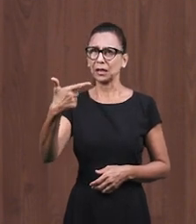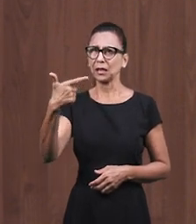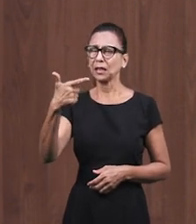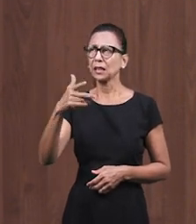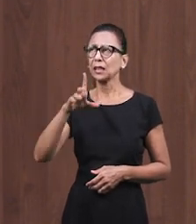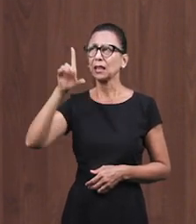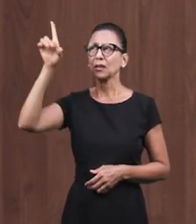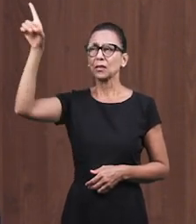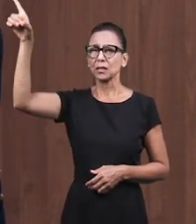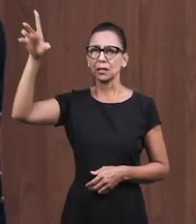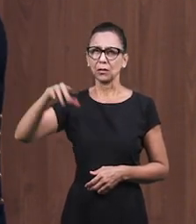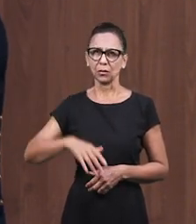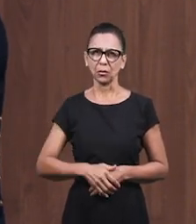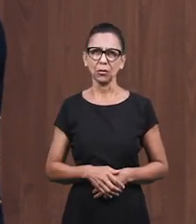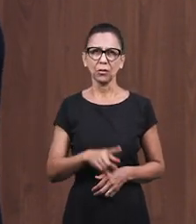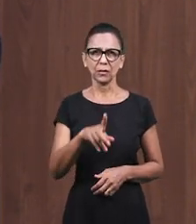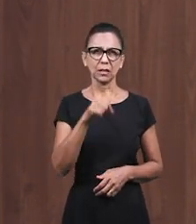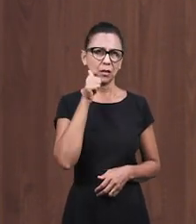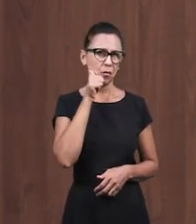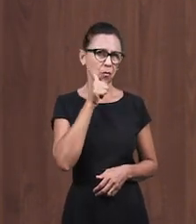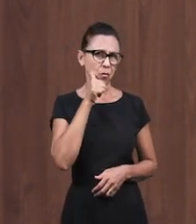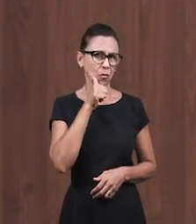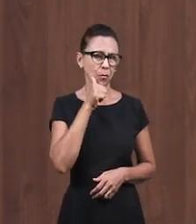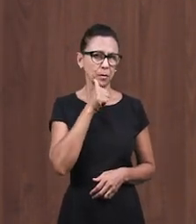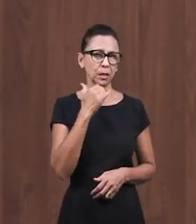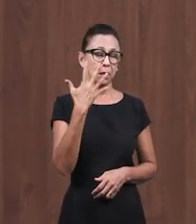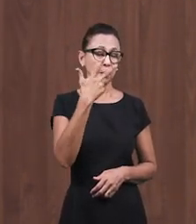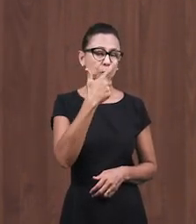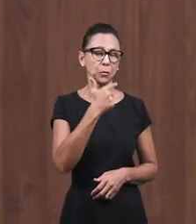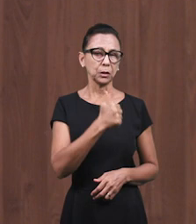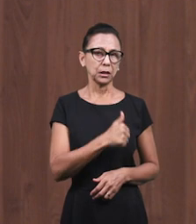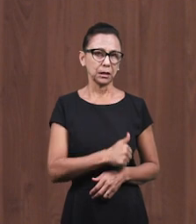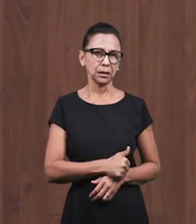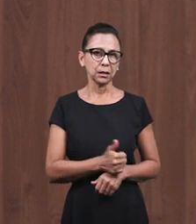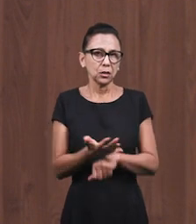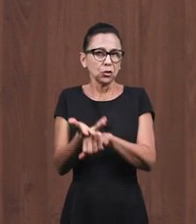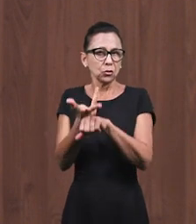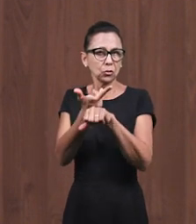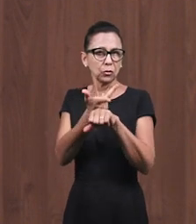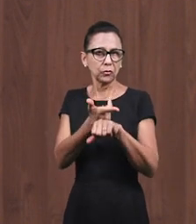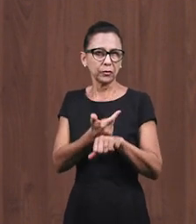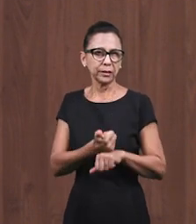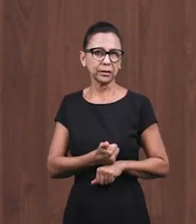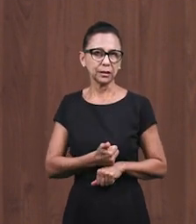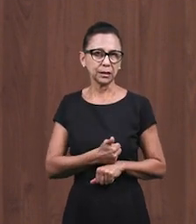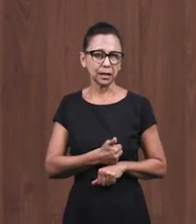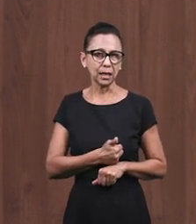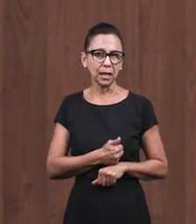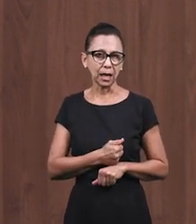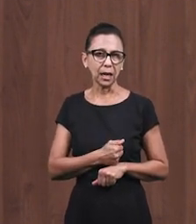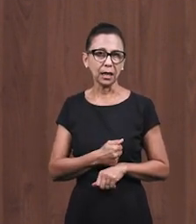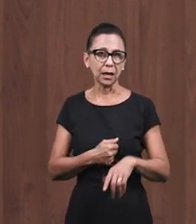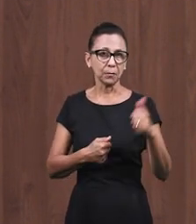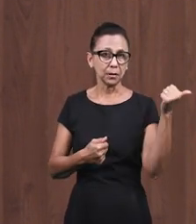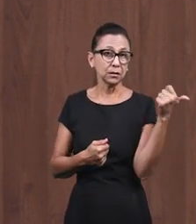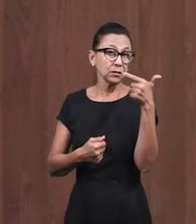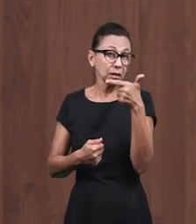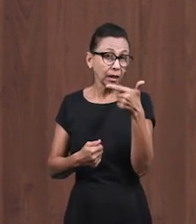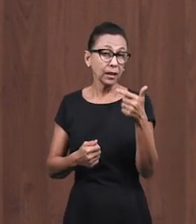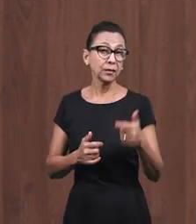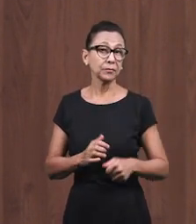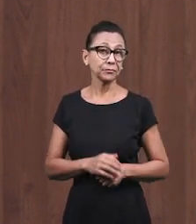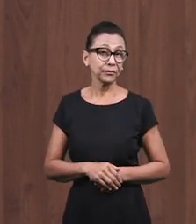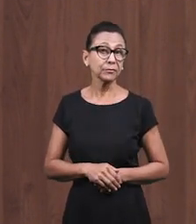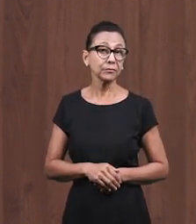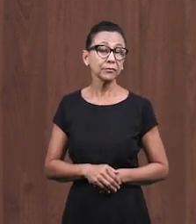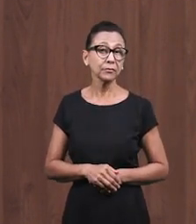mocinha bonita do mundo que querem te levar para fazer tudo que não agrada a Deus? Será que são os prazeres dessa vida? São